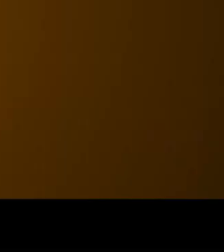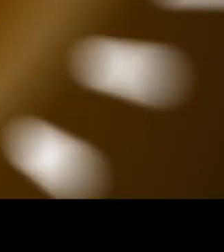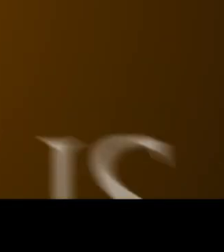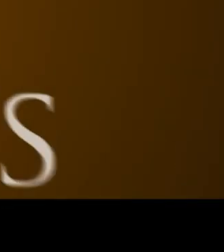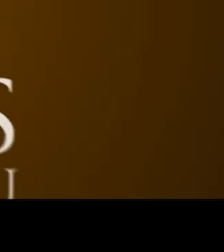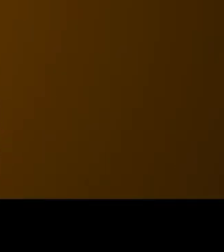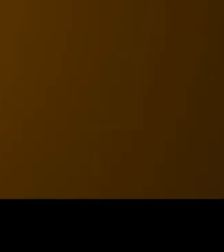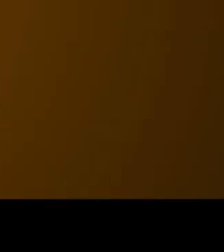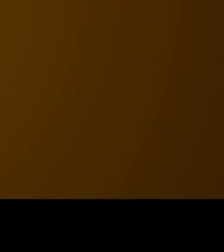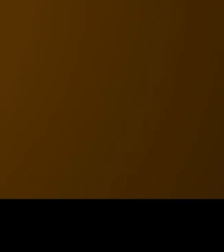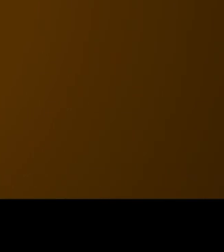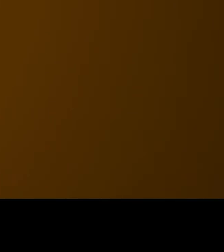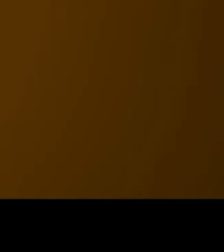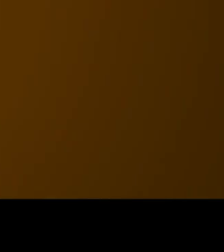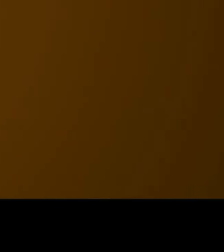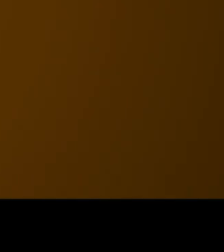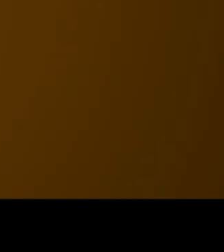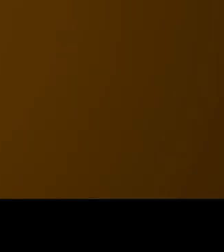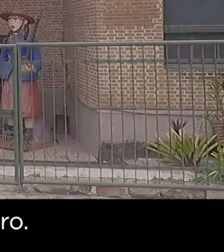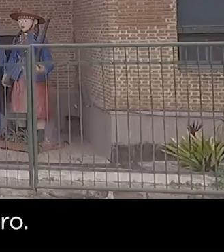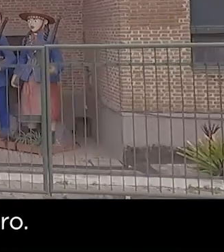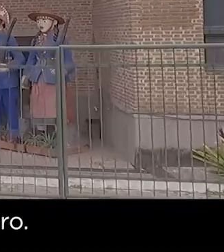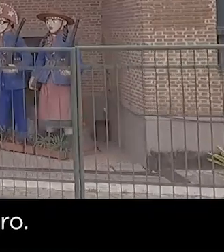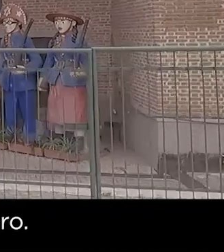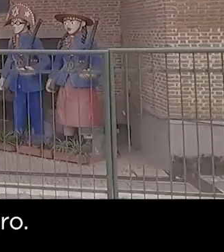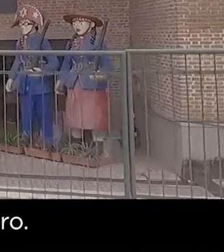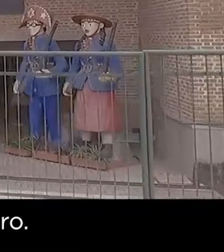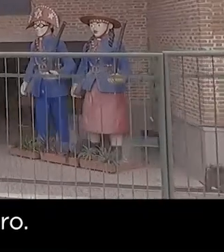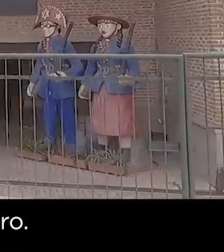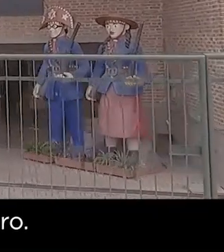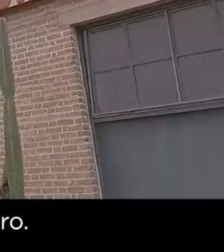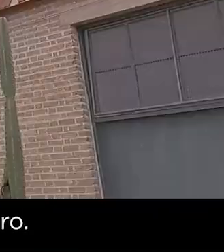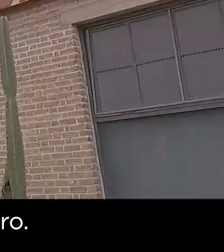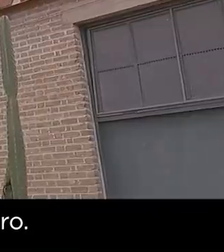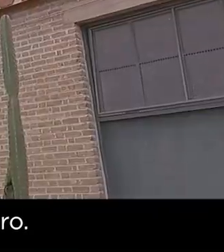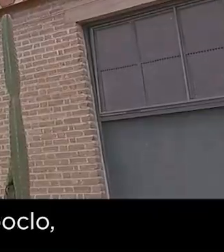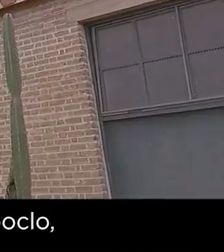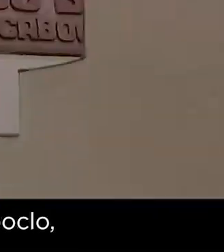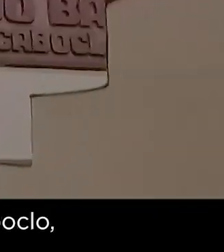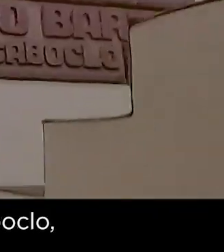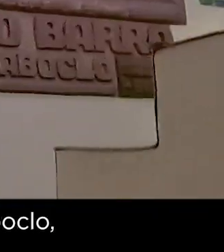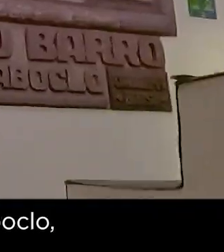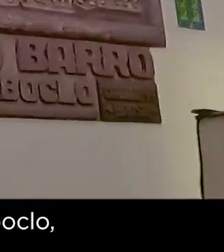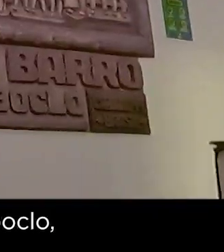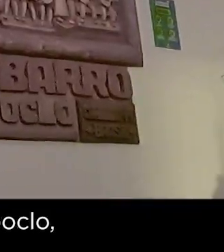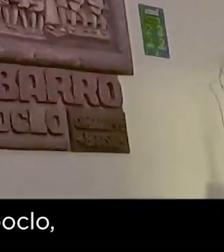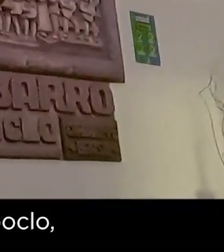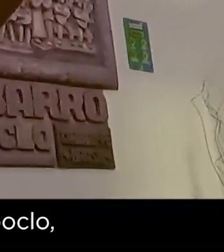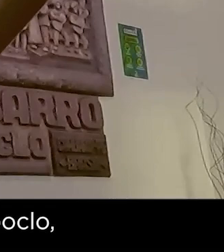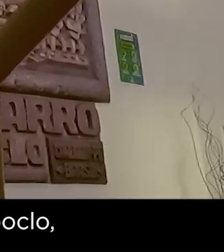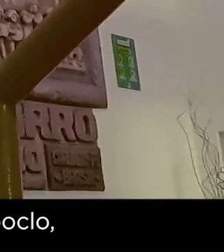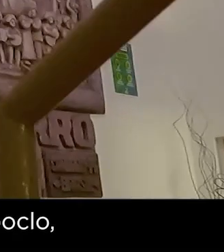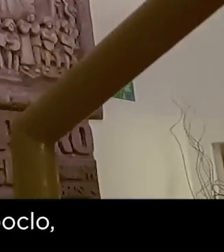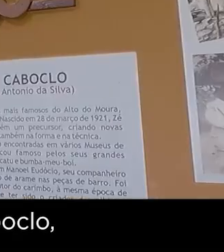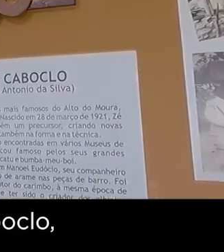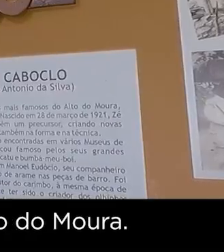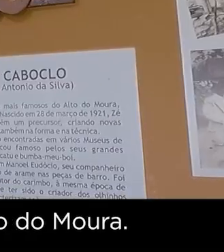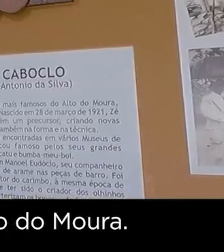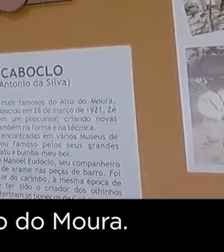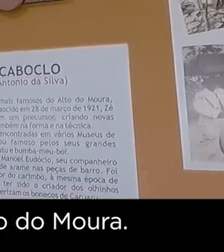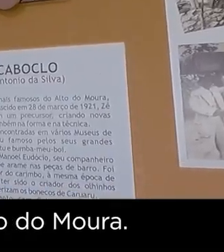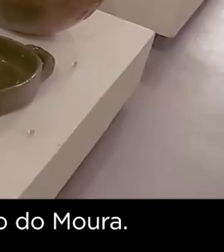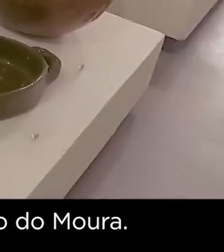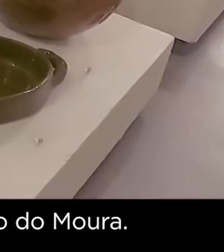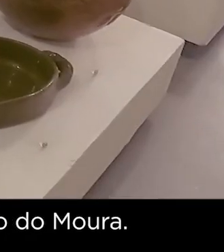Museus de Caruaru. Visite com a gente o Museu do Barro, No primeiro andar, no espaço Zé Caboclo,